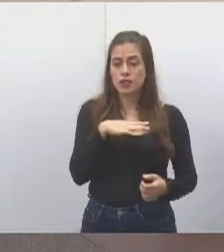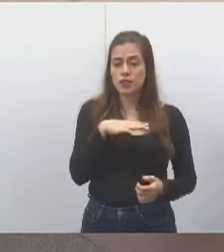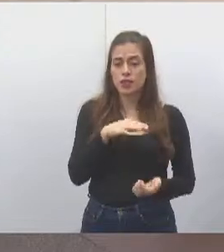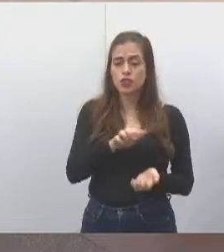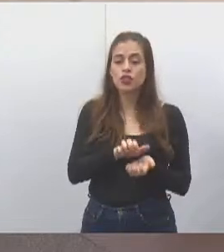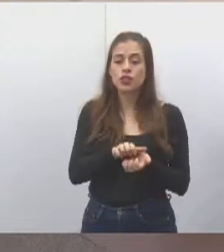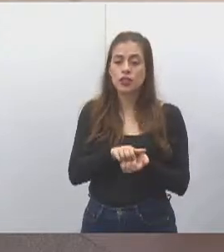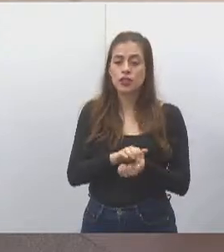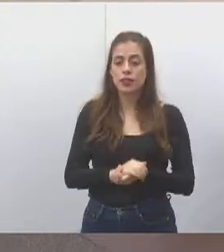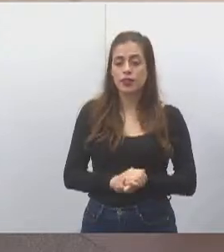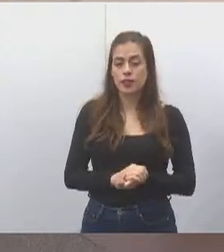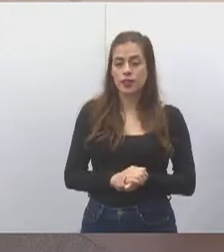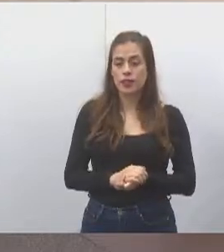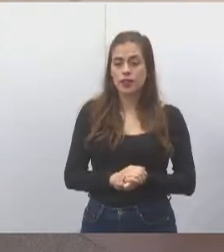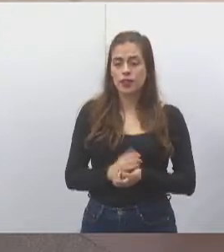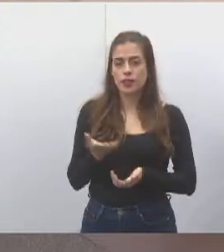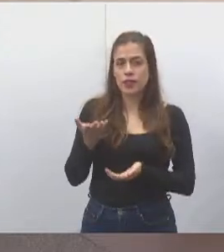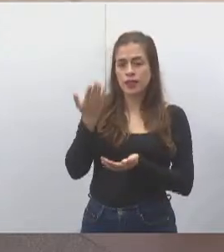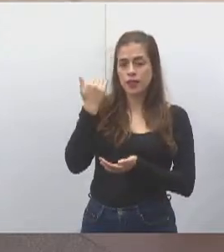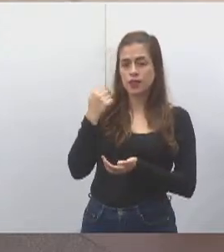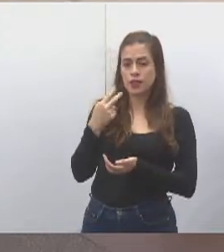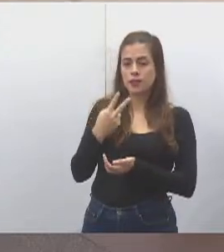de Jacareí. Era